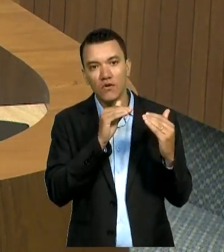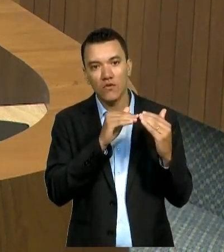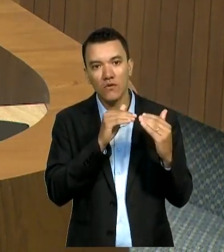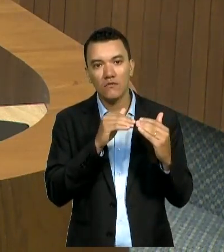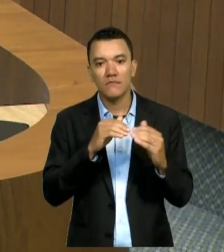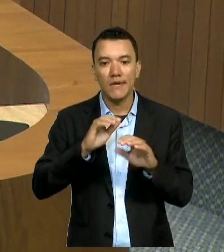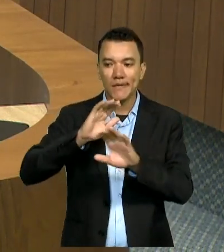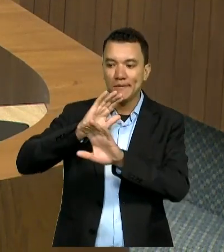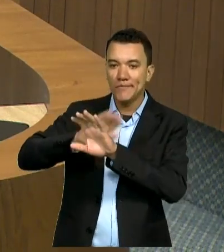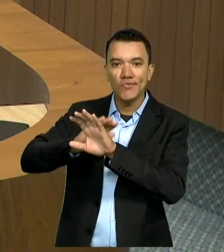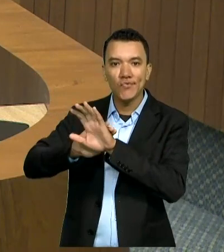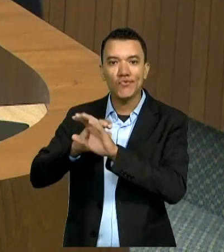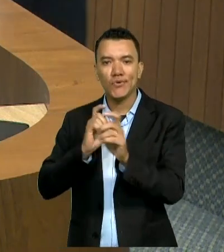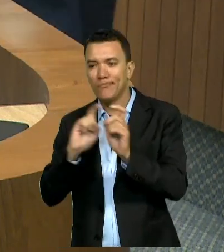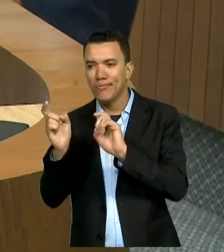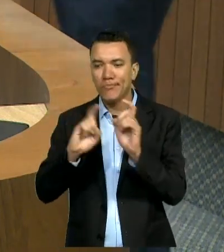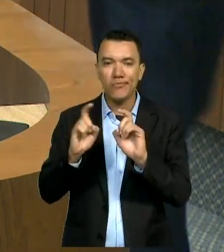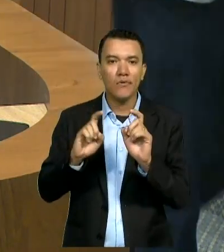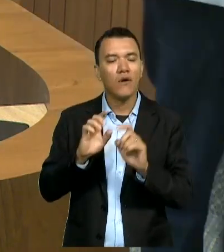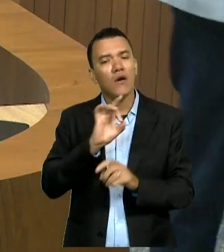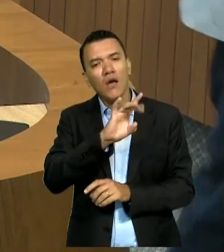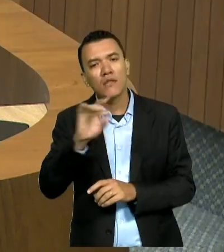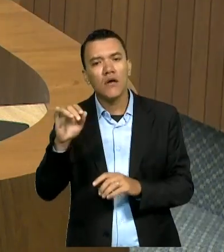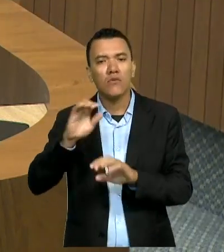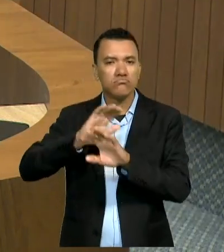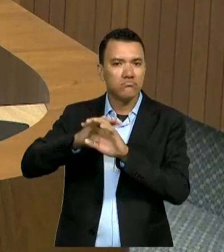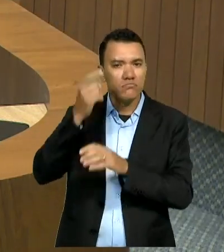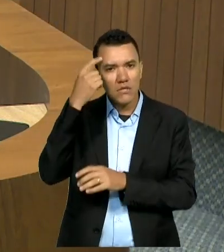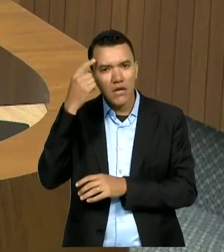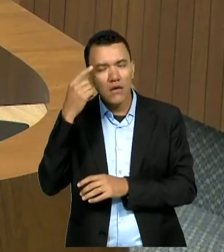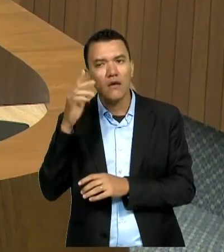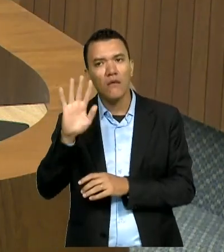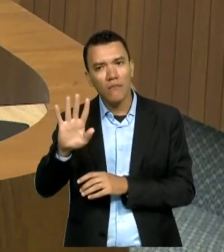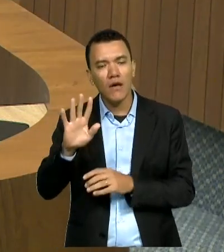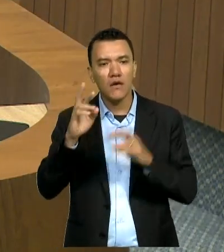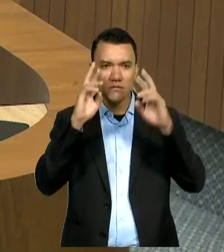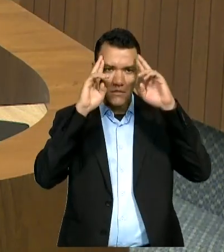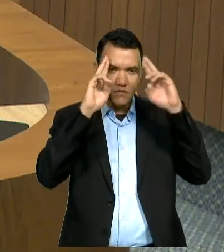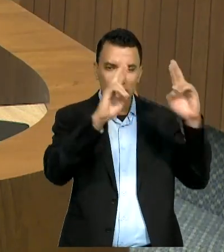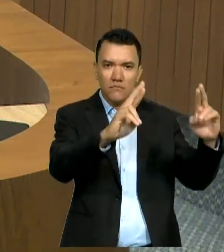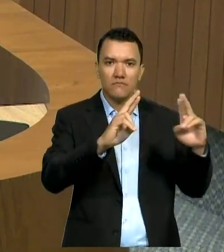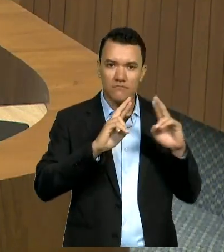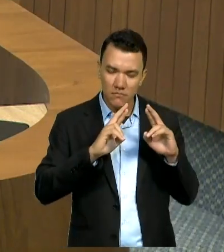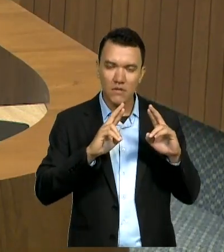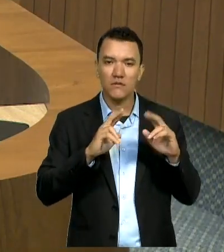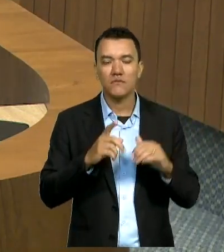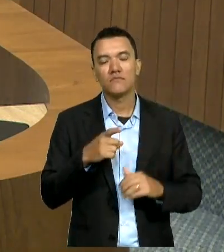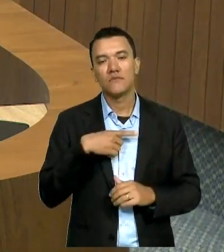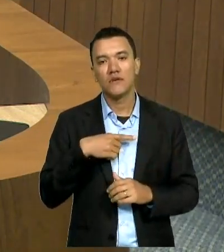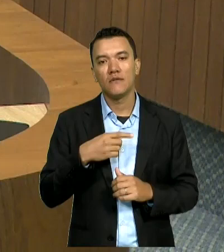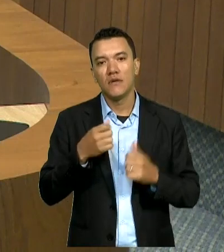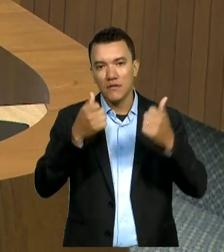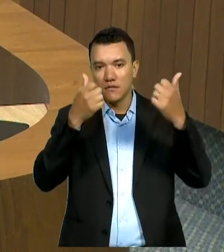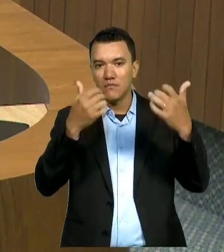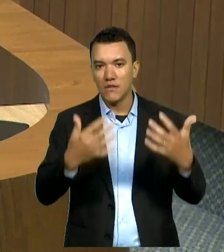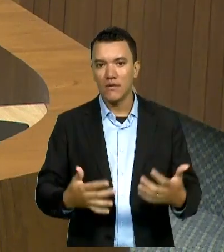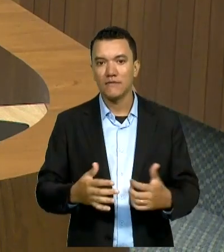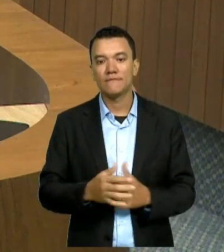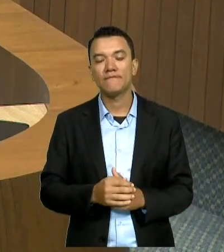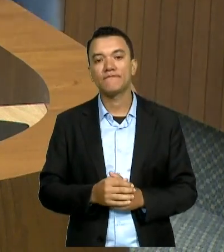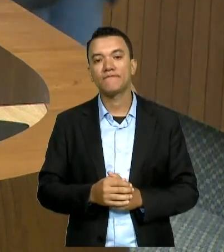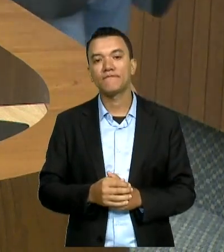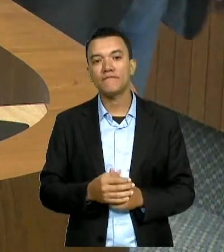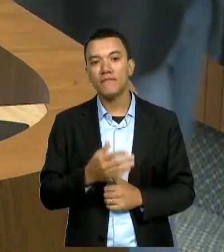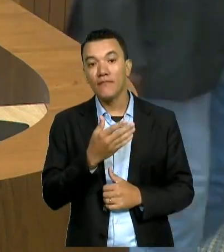aqui cada um tem que defender suas ideias, defender seus ideais, mas respeitando ao próximo. É isso que eu queria falar, infelizmente a